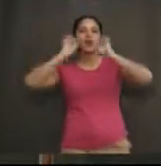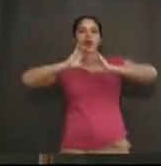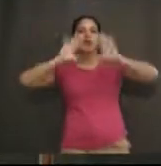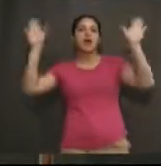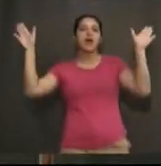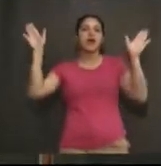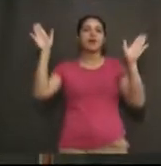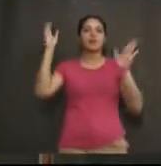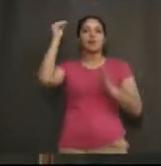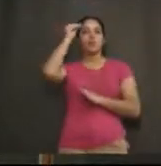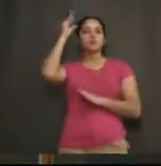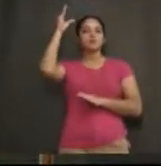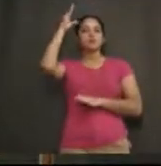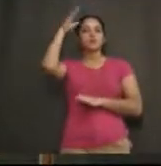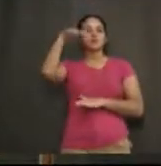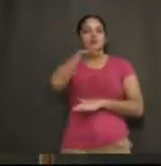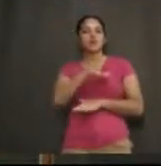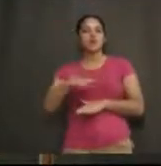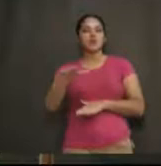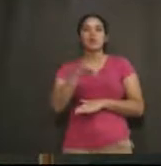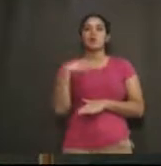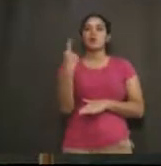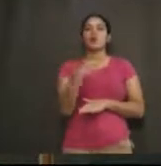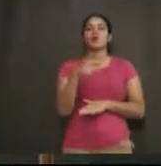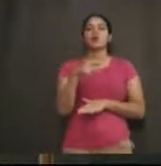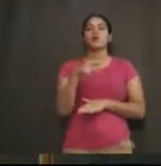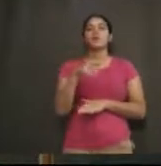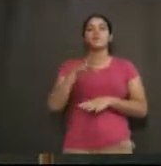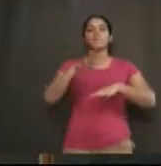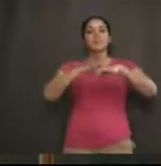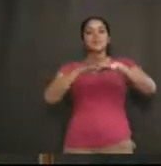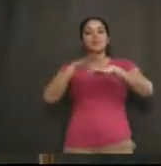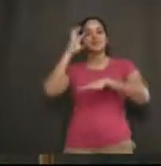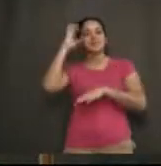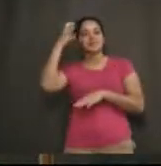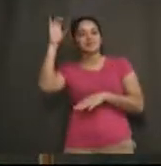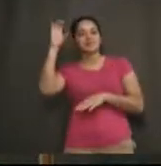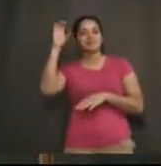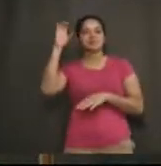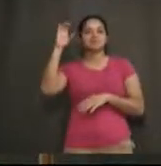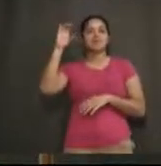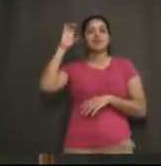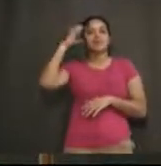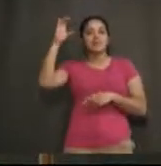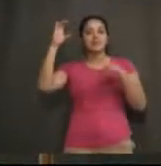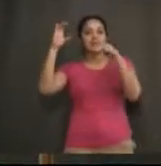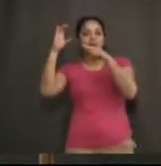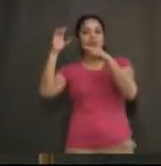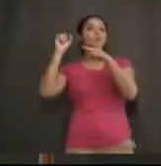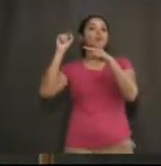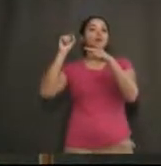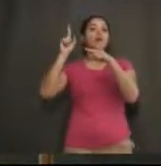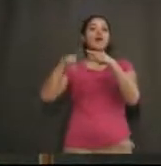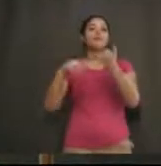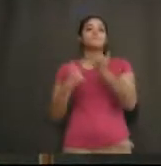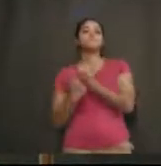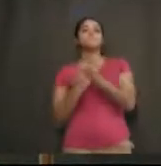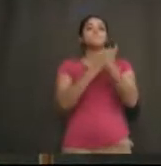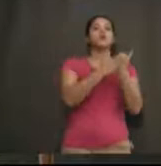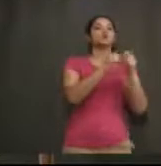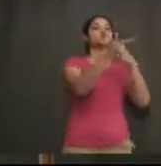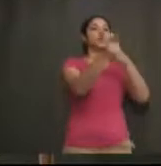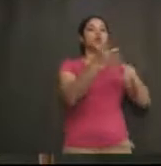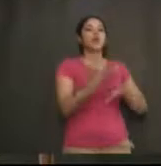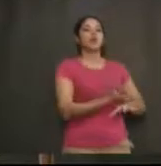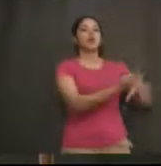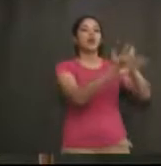os conhecimentos da nossa tão amada ciência, que serve de ciência suporte para tantas outras áreas, que